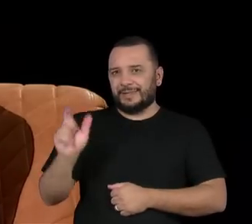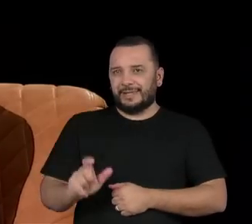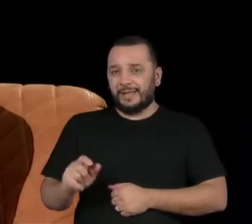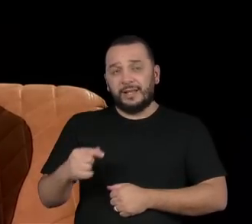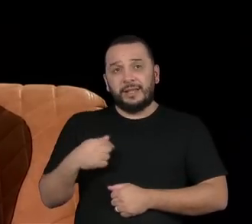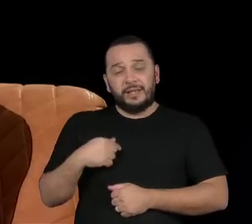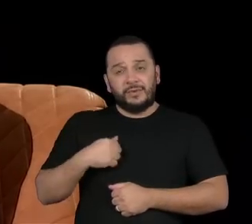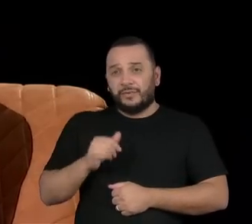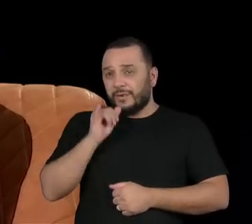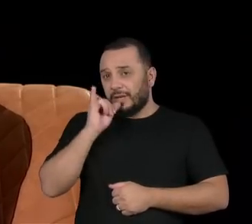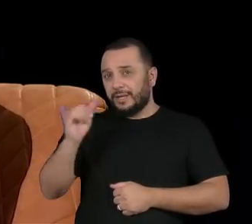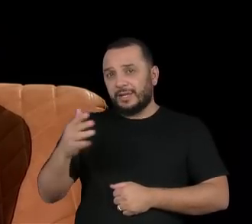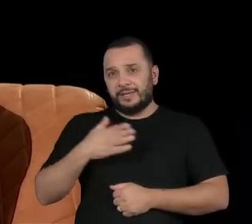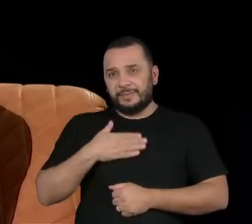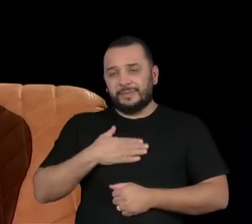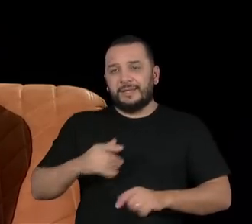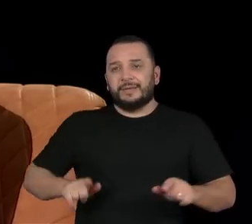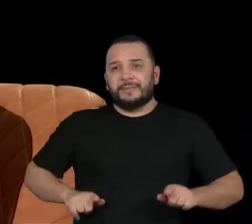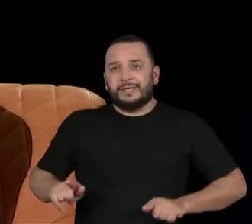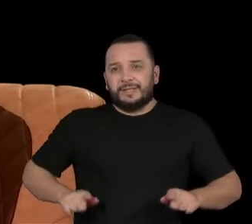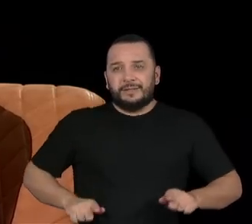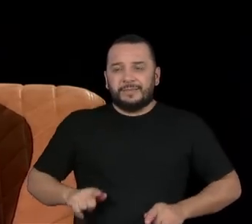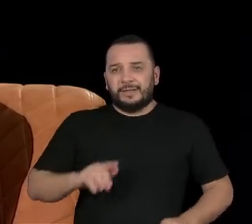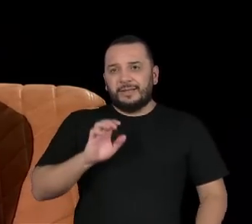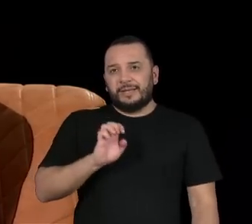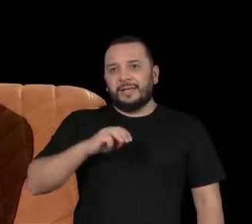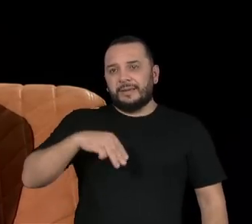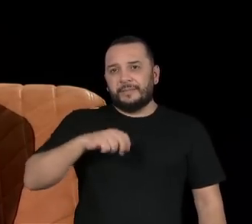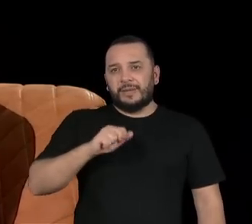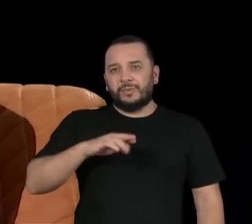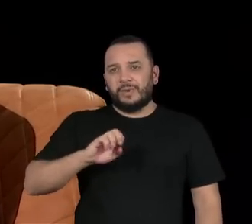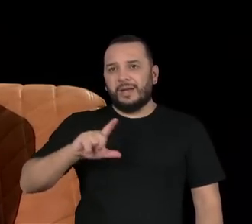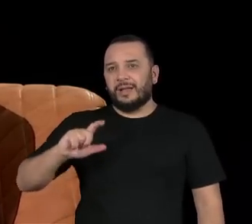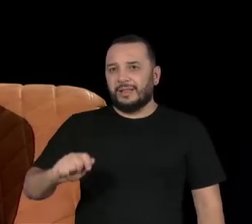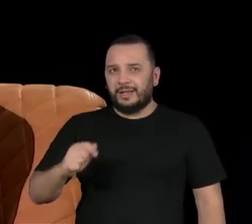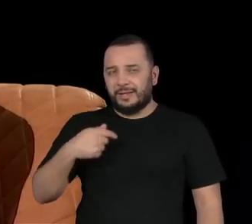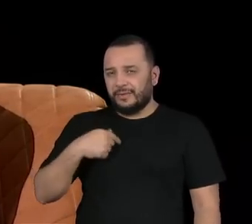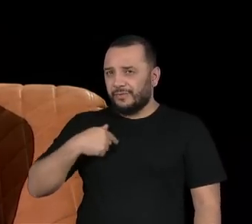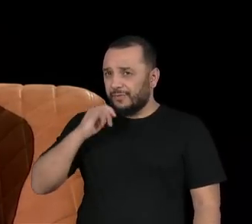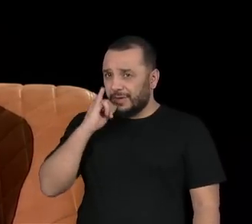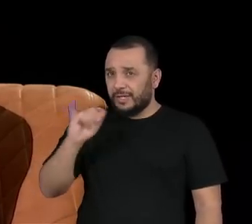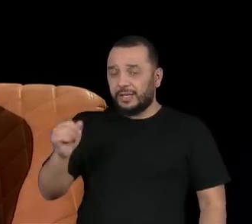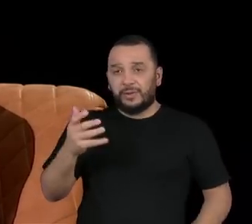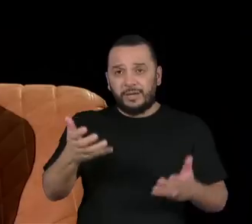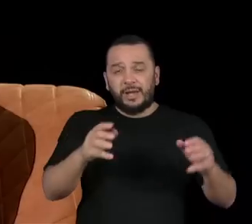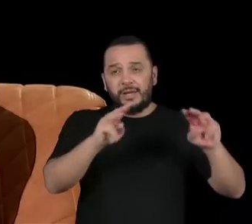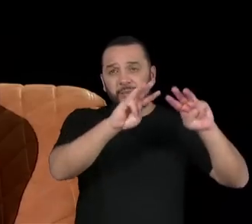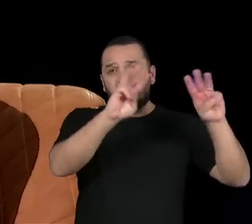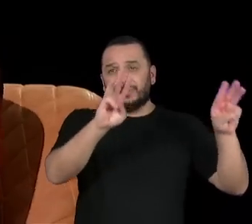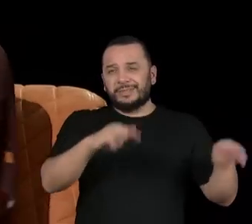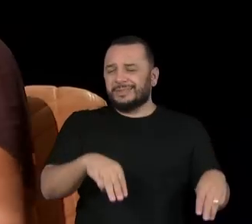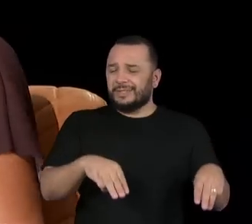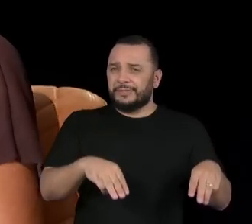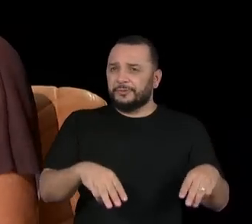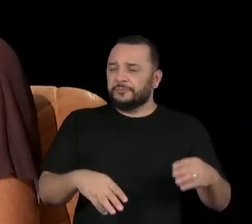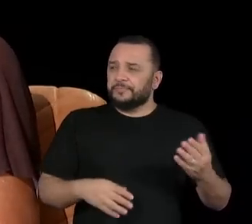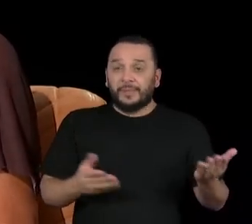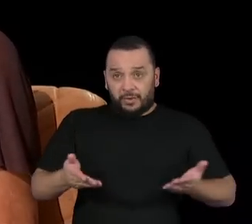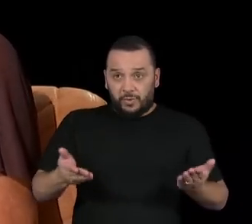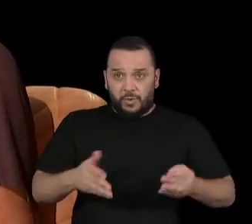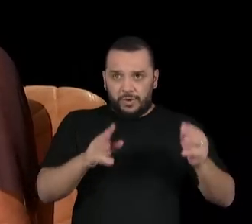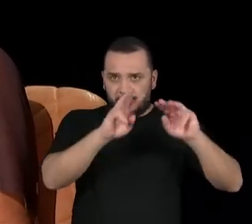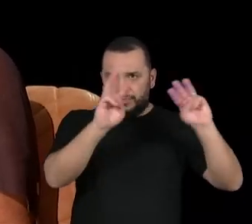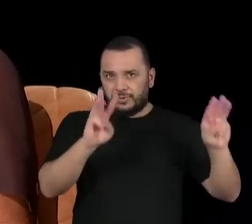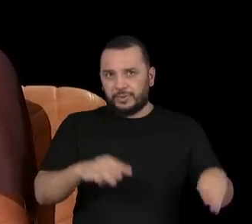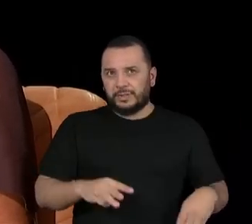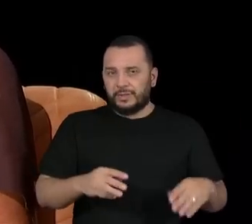para minha prima, a Emanuela, eu disse assim, eu queria ir lá no museu, que agora é um museu, no